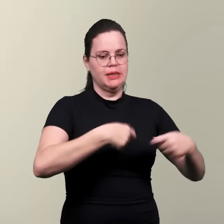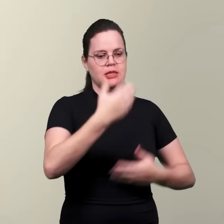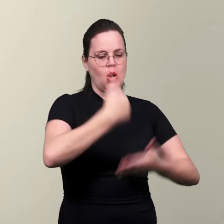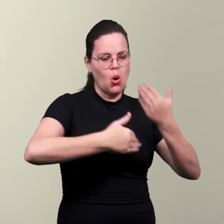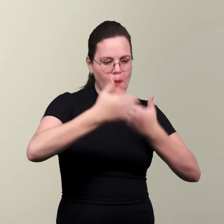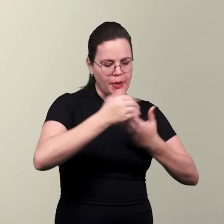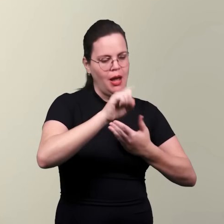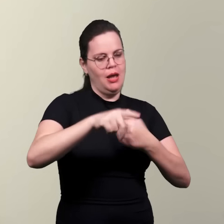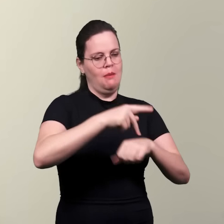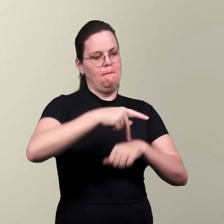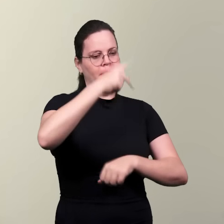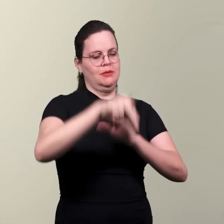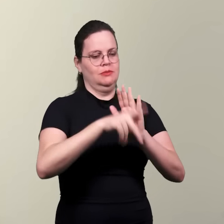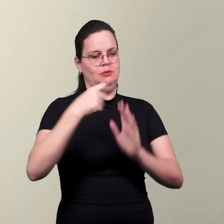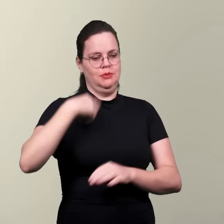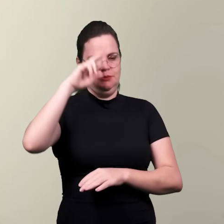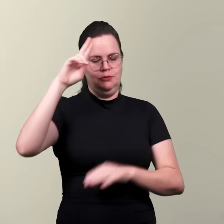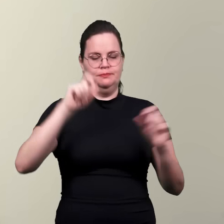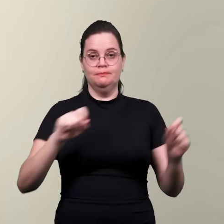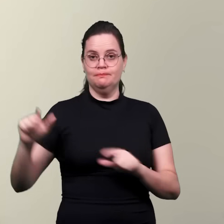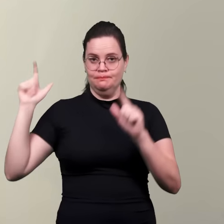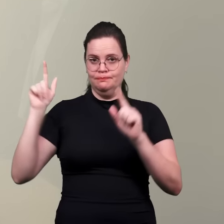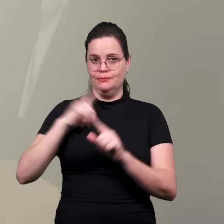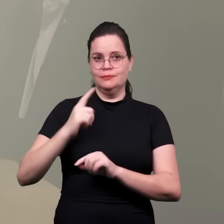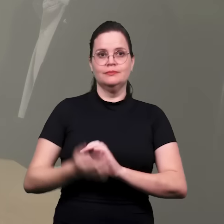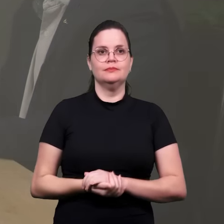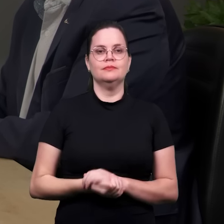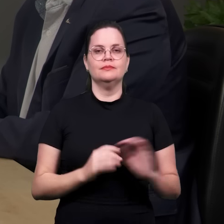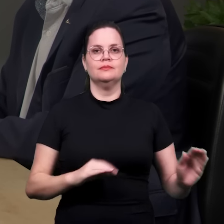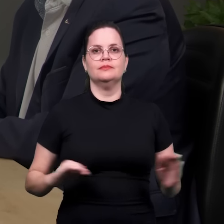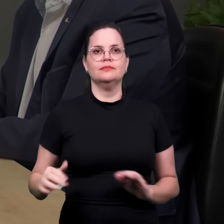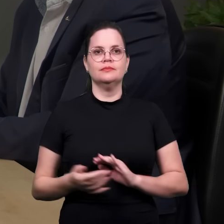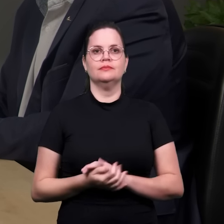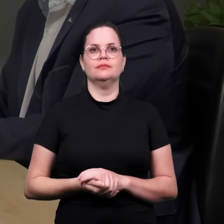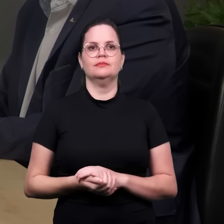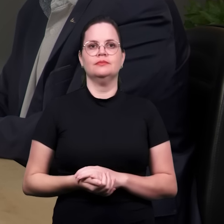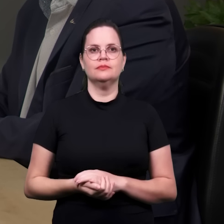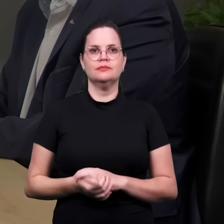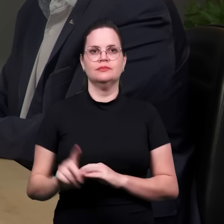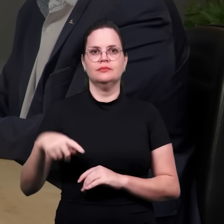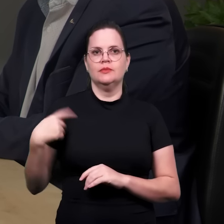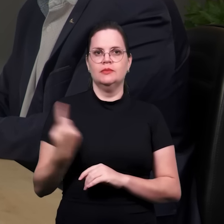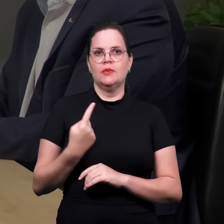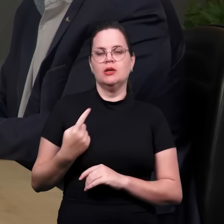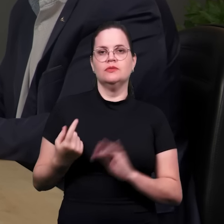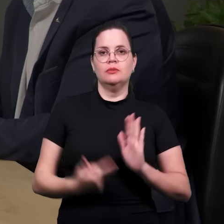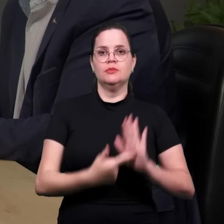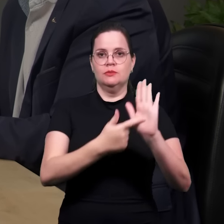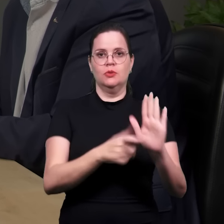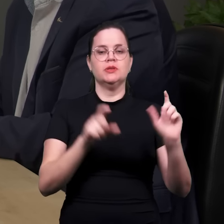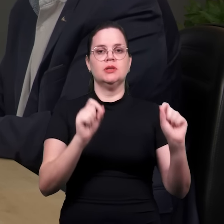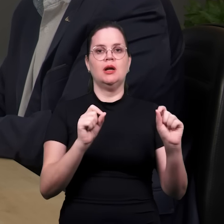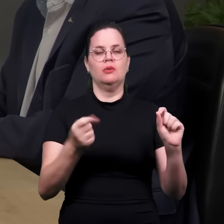a Páscoa do Senhor. Então o texto está na tela também aqui. Então este momento aqui, recordando o momento